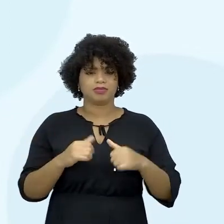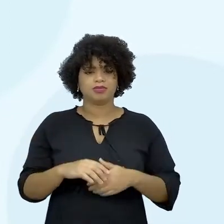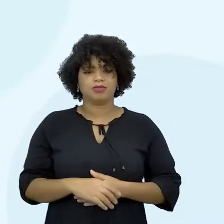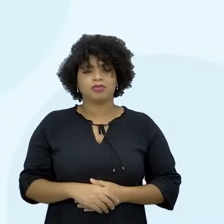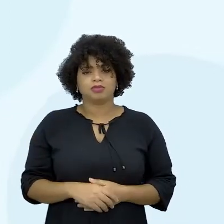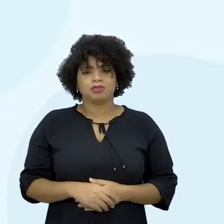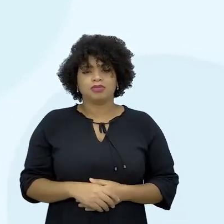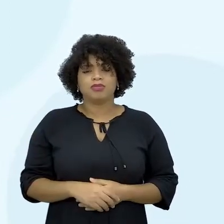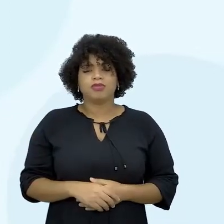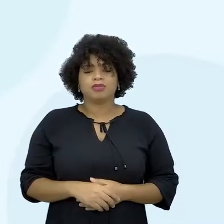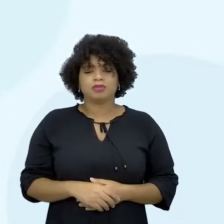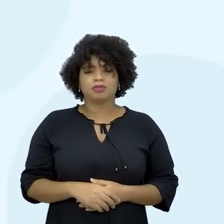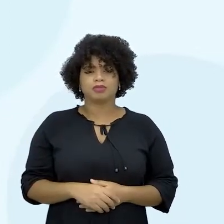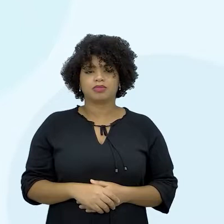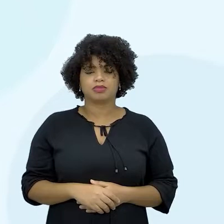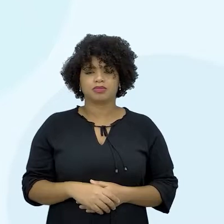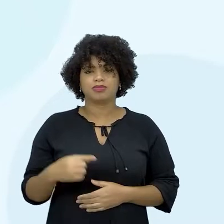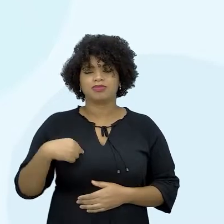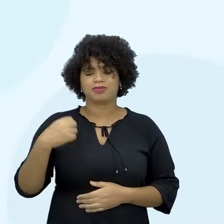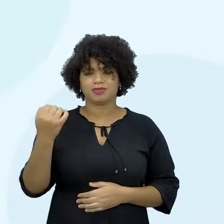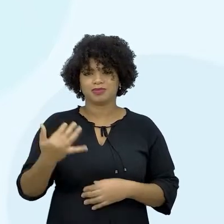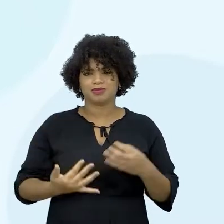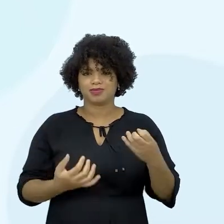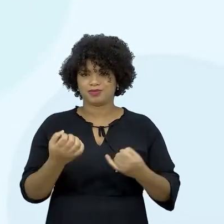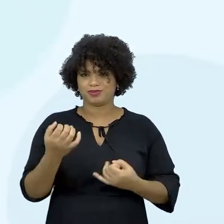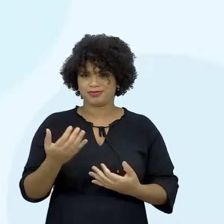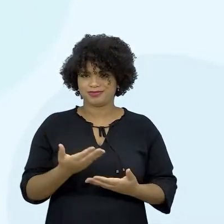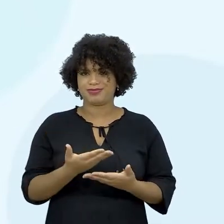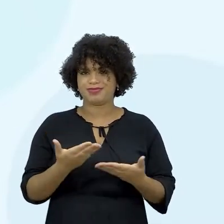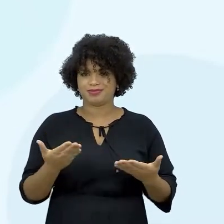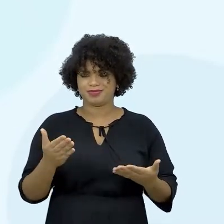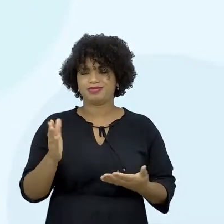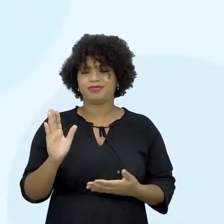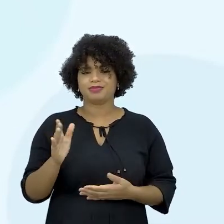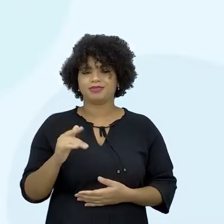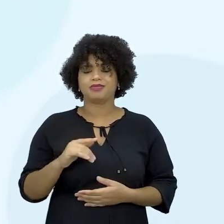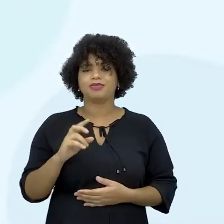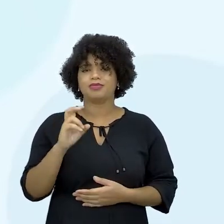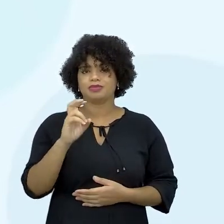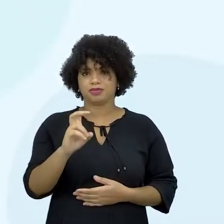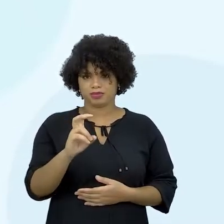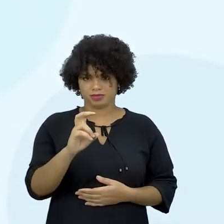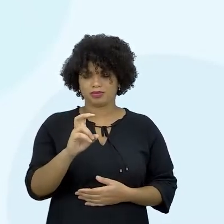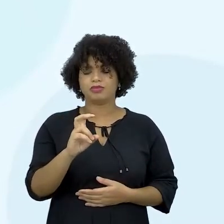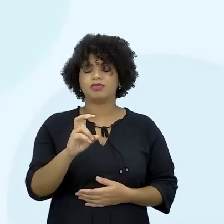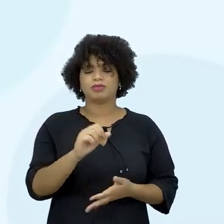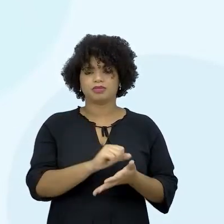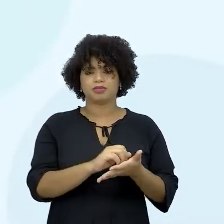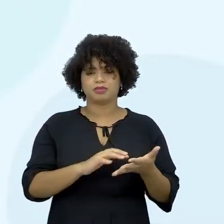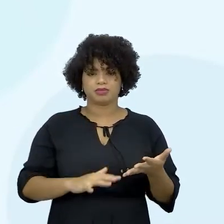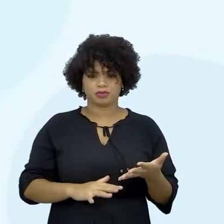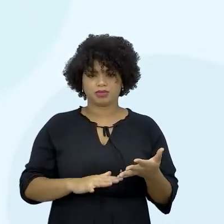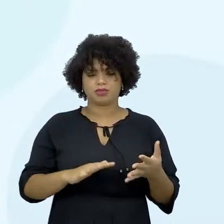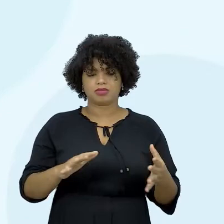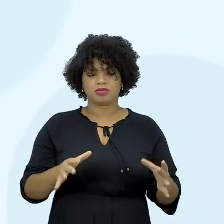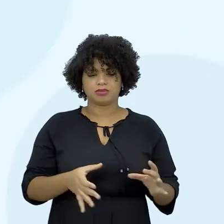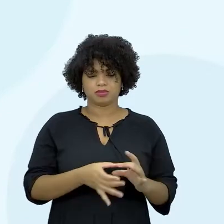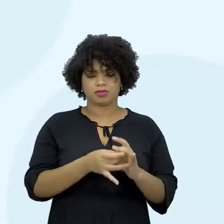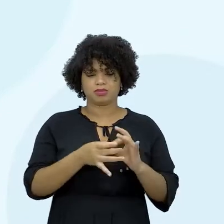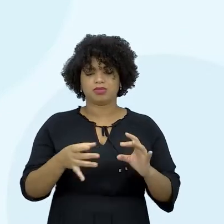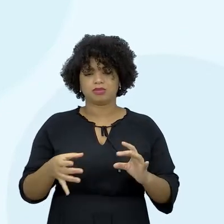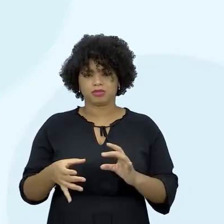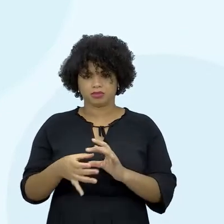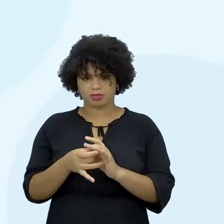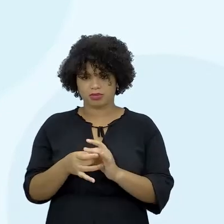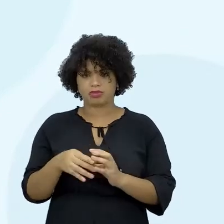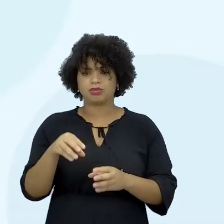aí sim, como eu havia dito, nós temos 5 atividades integradas que vão ser trabalhadas dentro